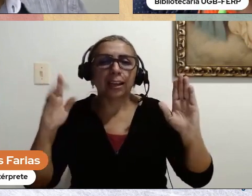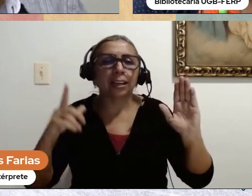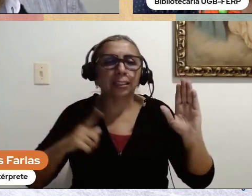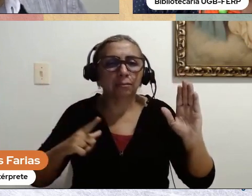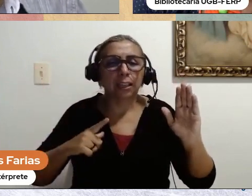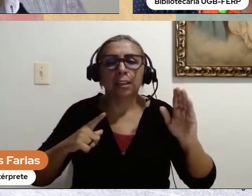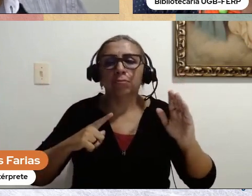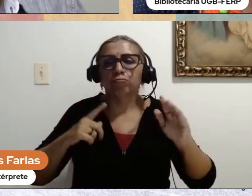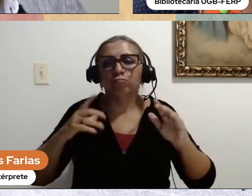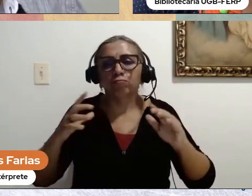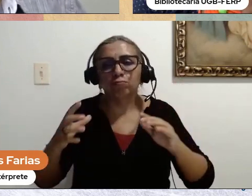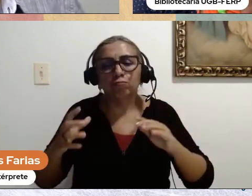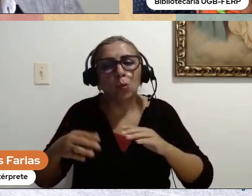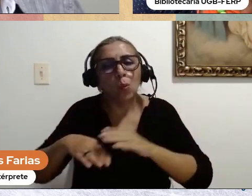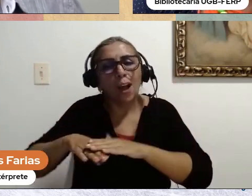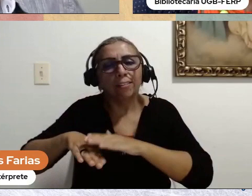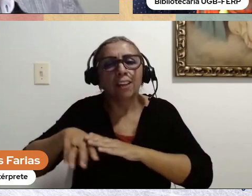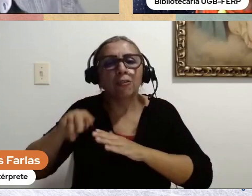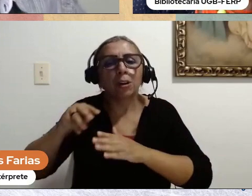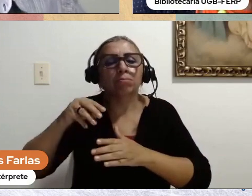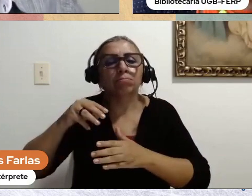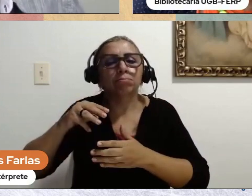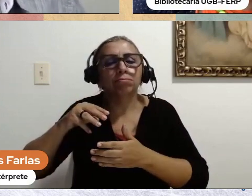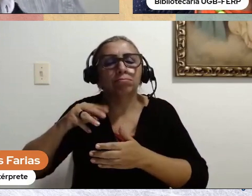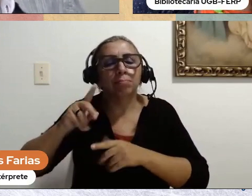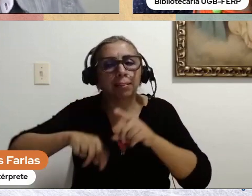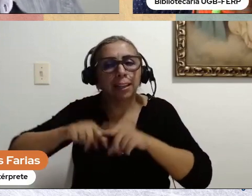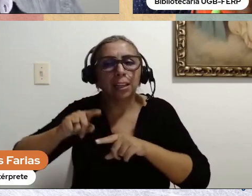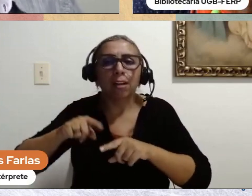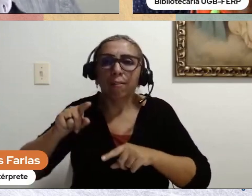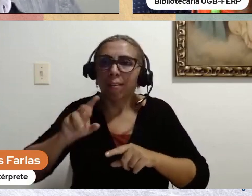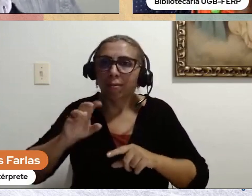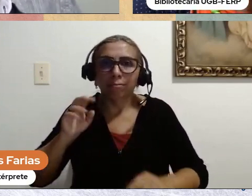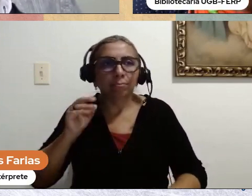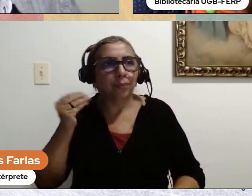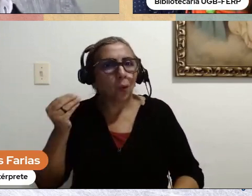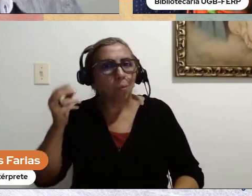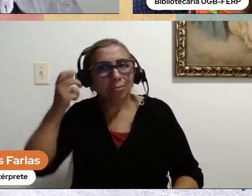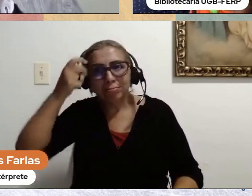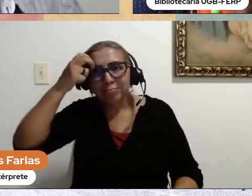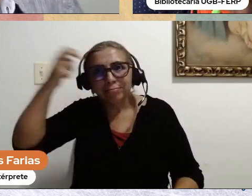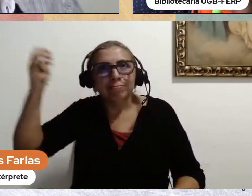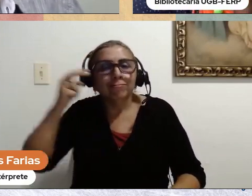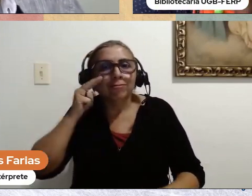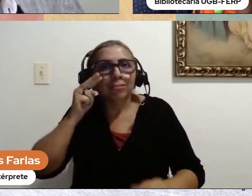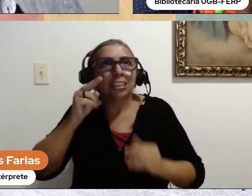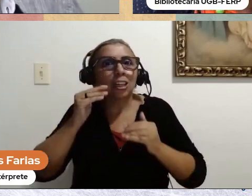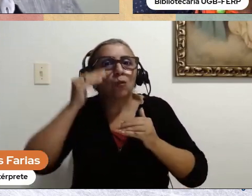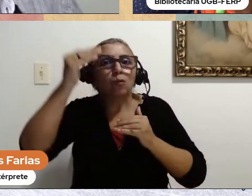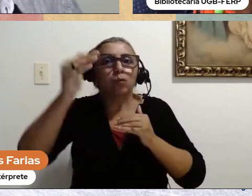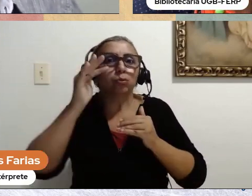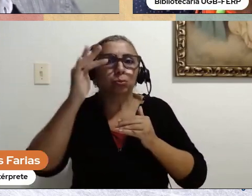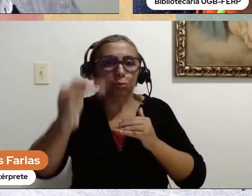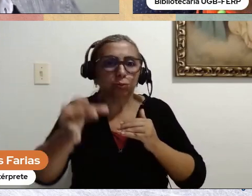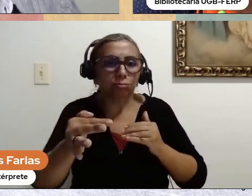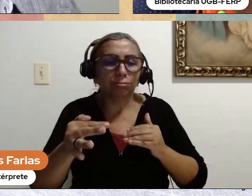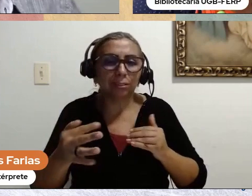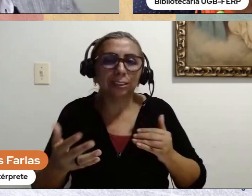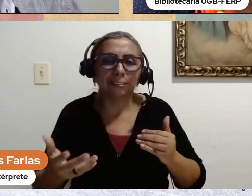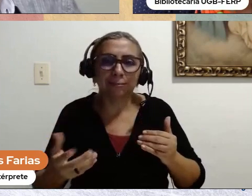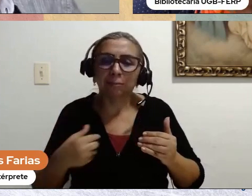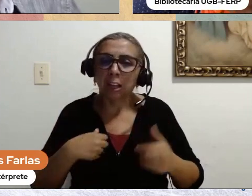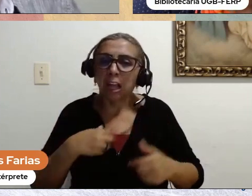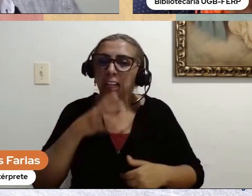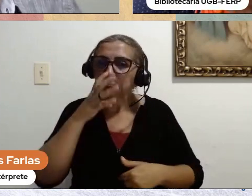material. Então, ele era muito... Sim, ele é visionário, ele é muito inteligente, ele Isso. É difícil, né, não ficar com essa